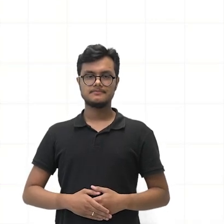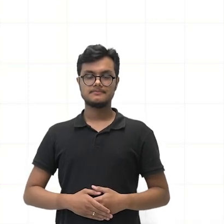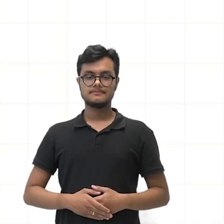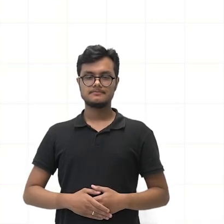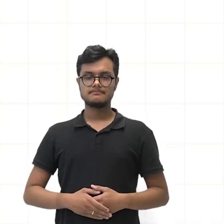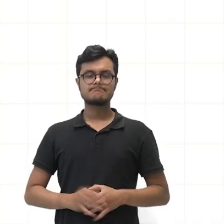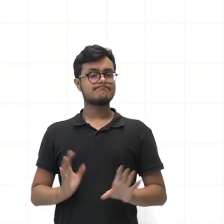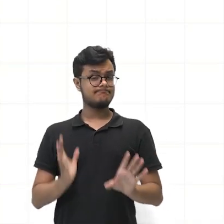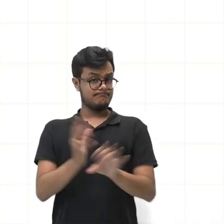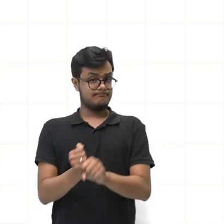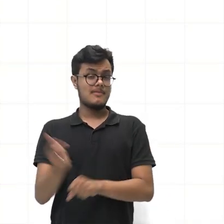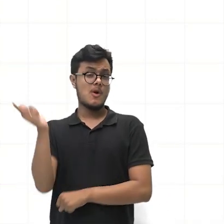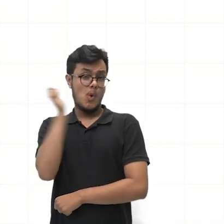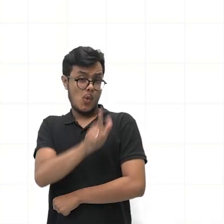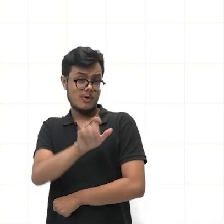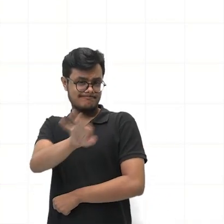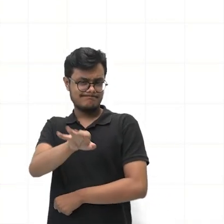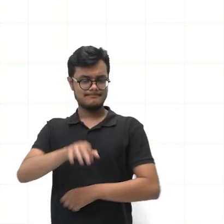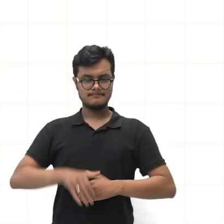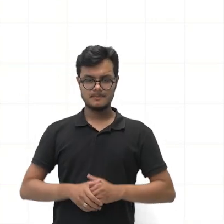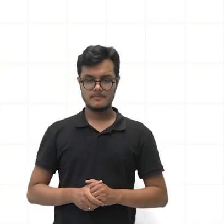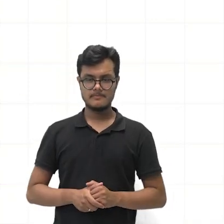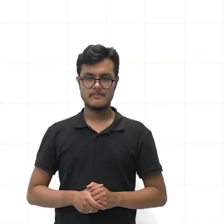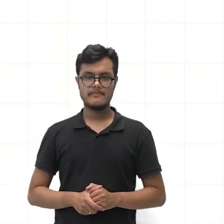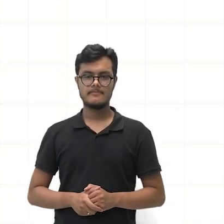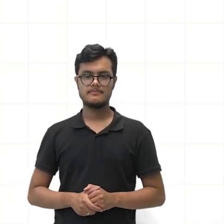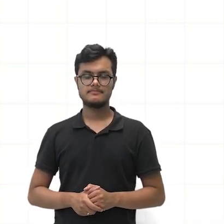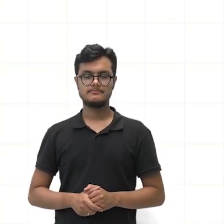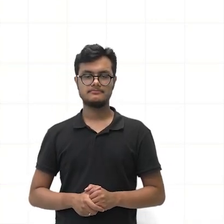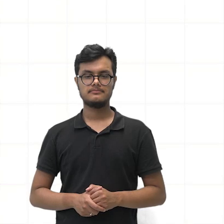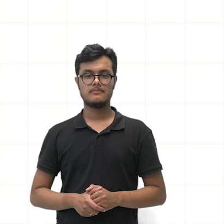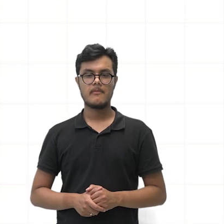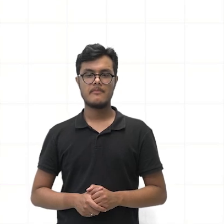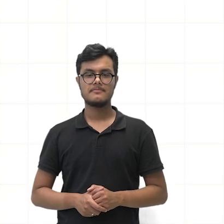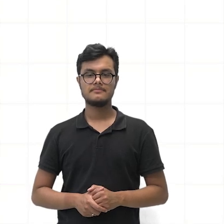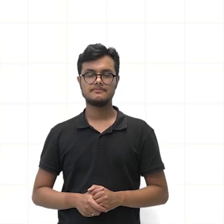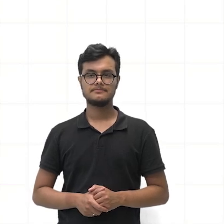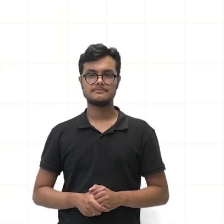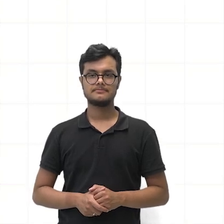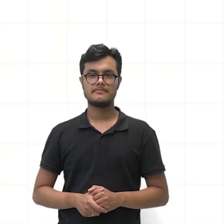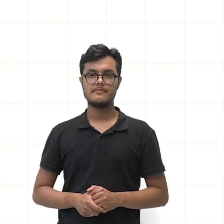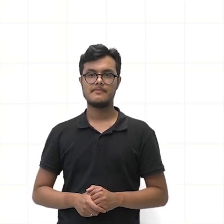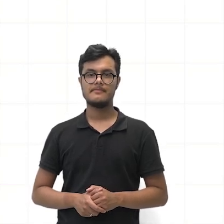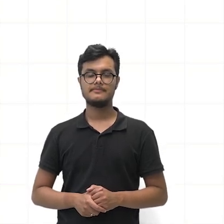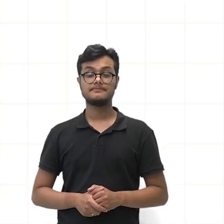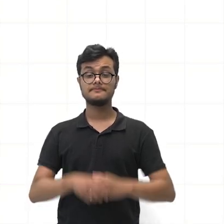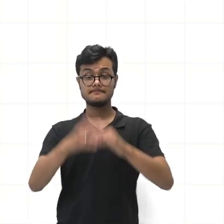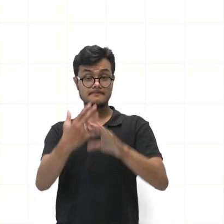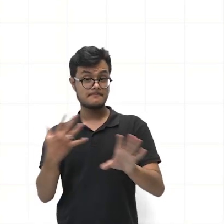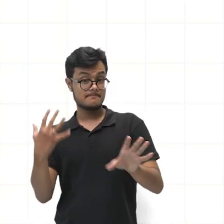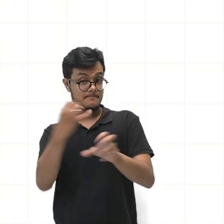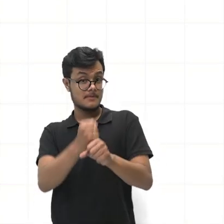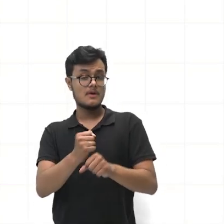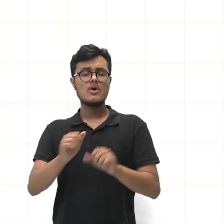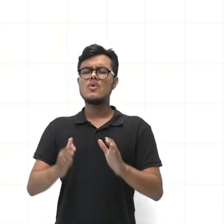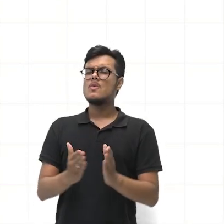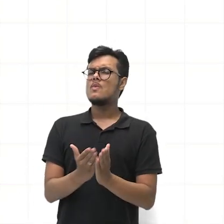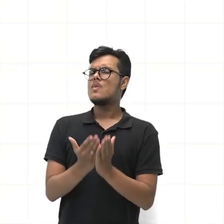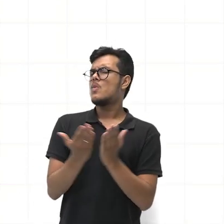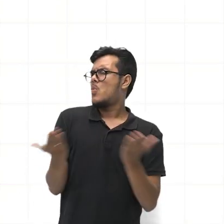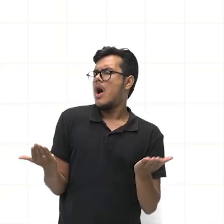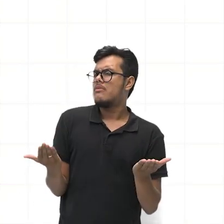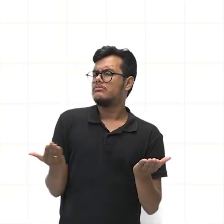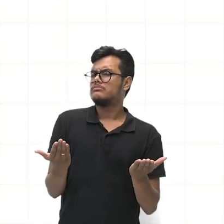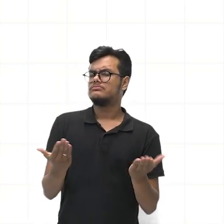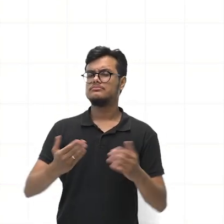Então vamos calcular aqui, né? A vaca que mais produziu na semana em questão foi a